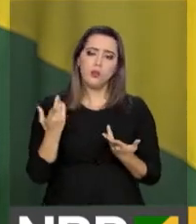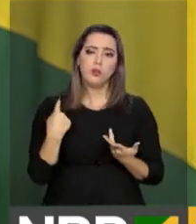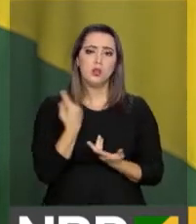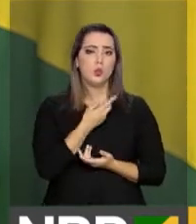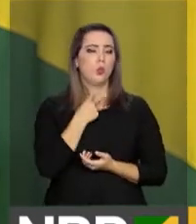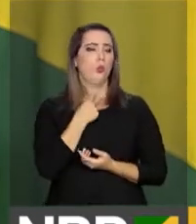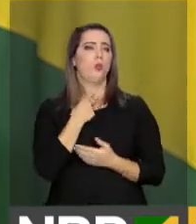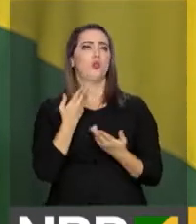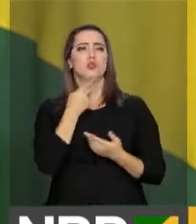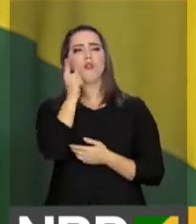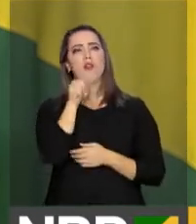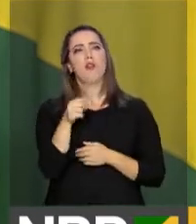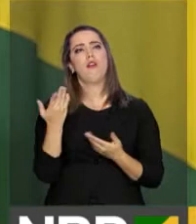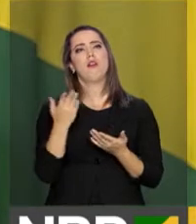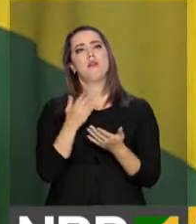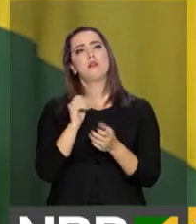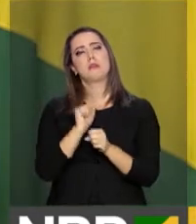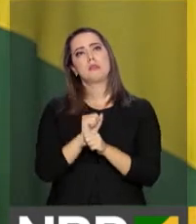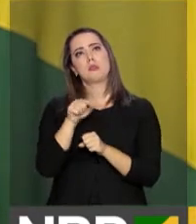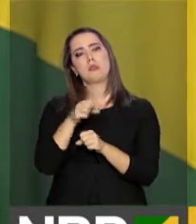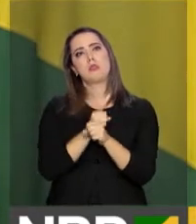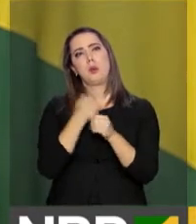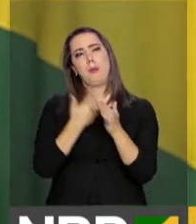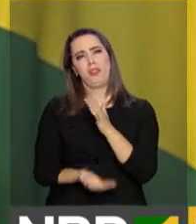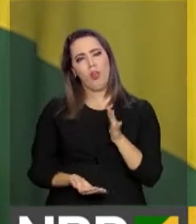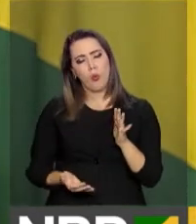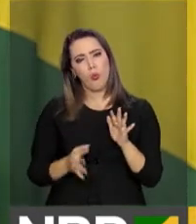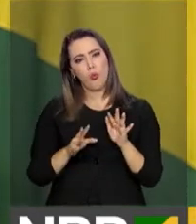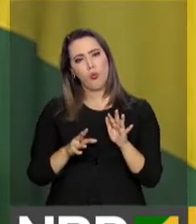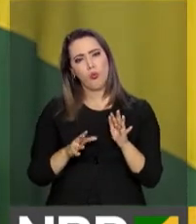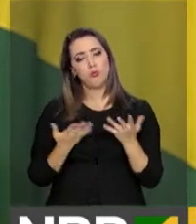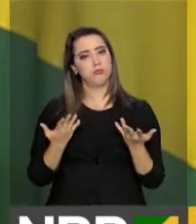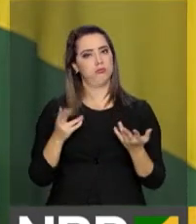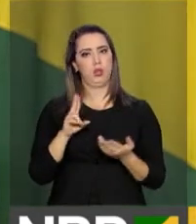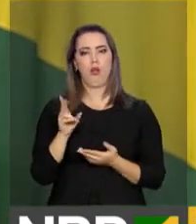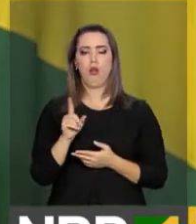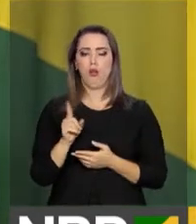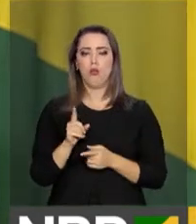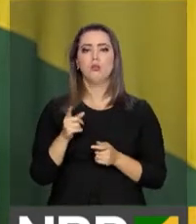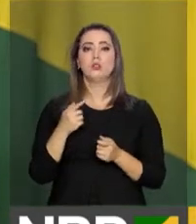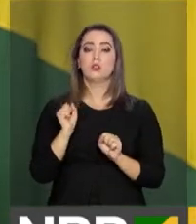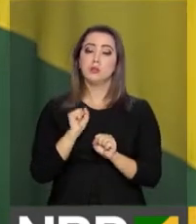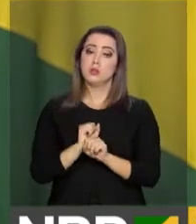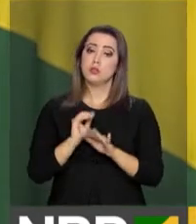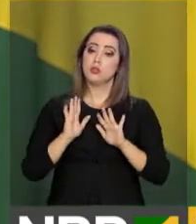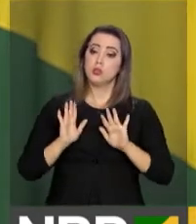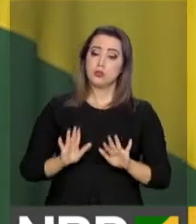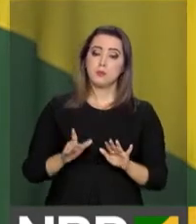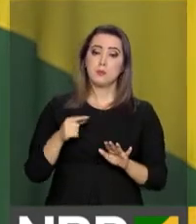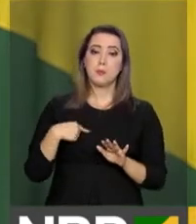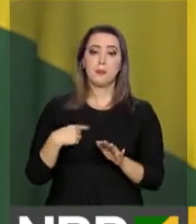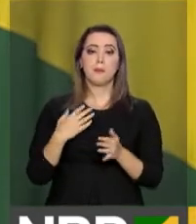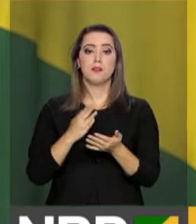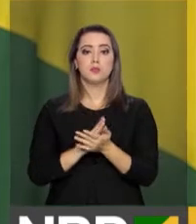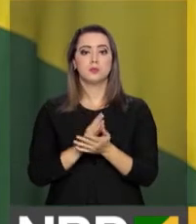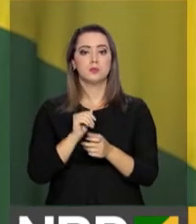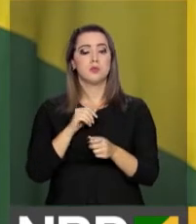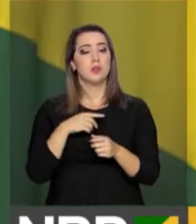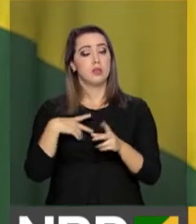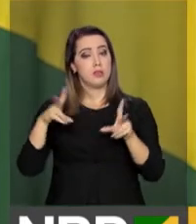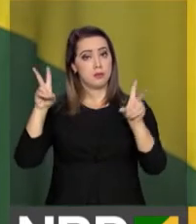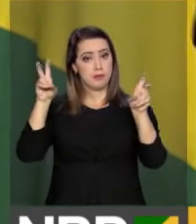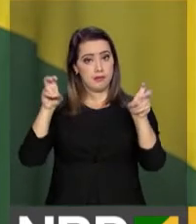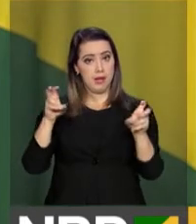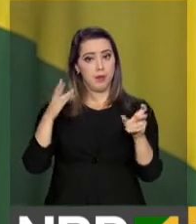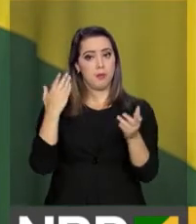poderá dizer bom se uma provável nova derrota não será o rodrigo mesmo já disse é de qualquer maneira isso vai ficar na pauta